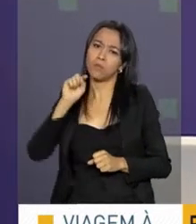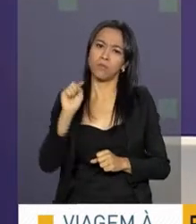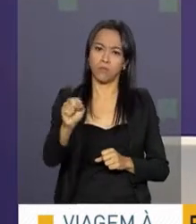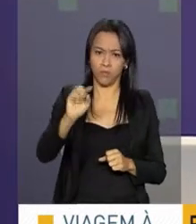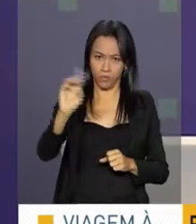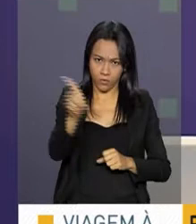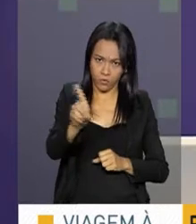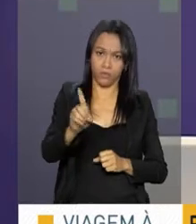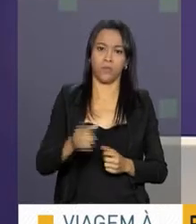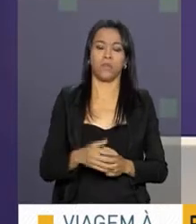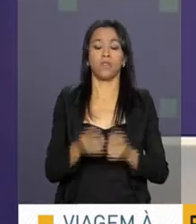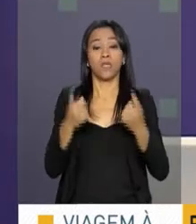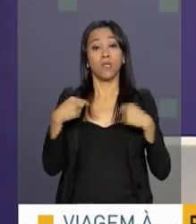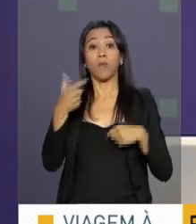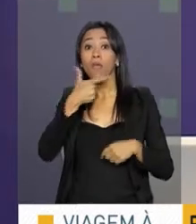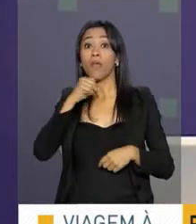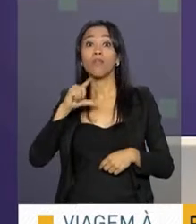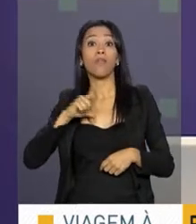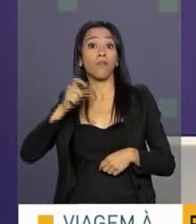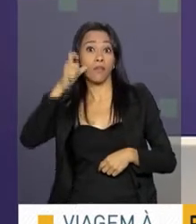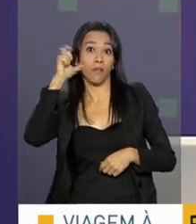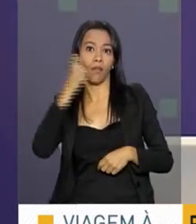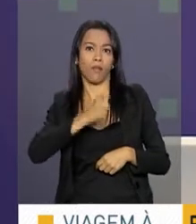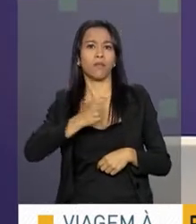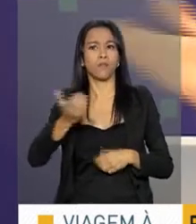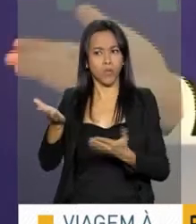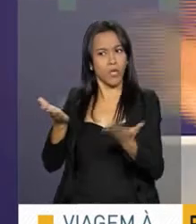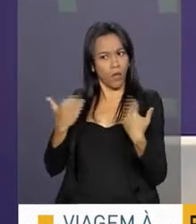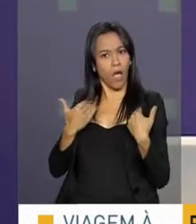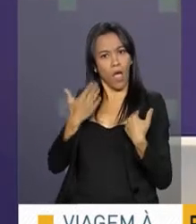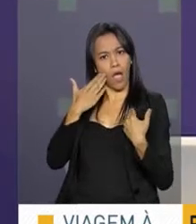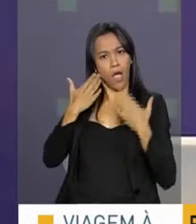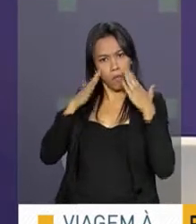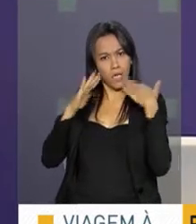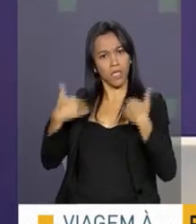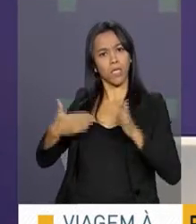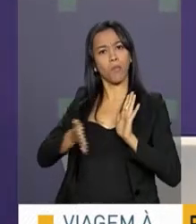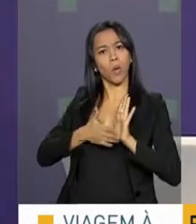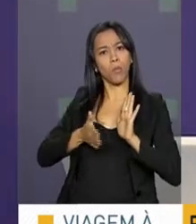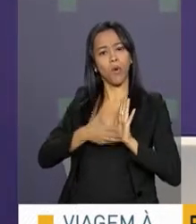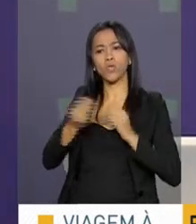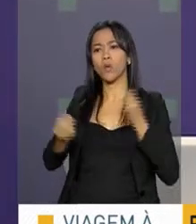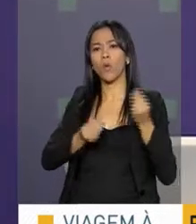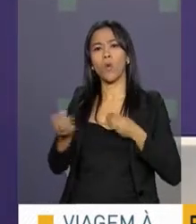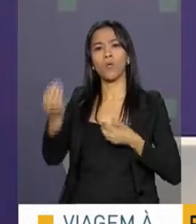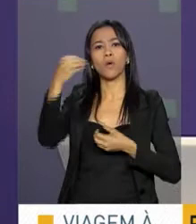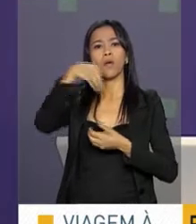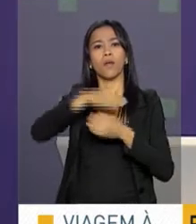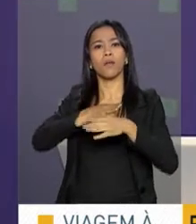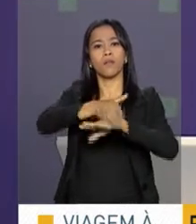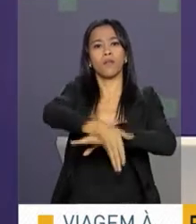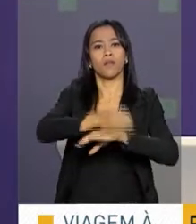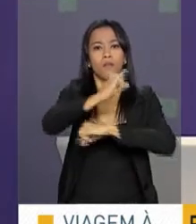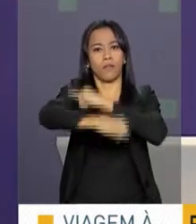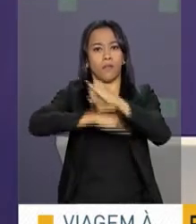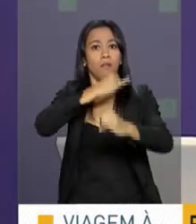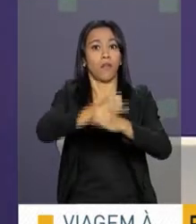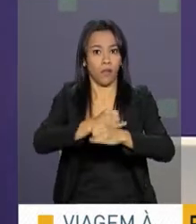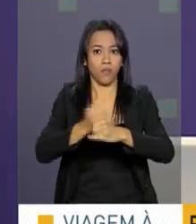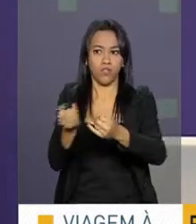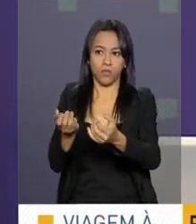os interessados podem apresentar propostas através da nossa página na internet, que eu deixarei aqui